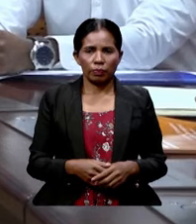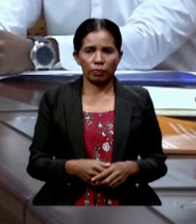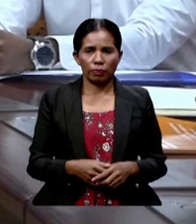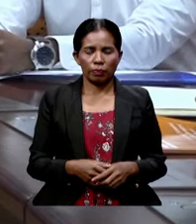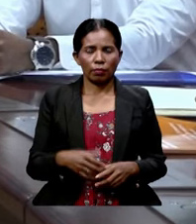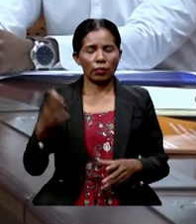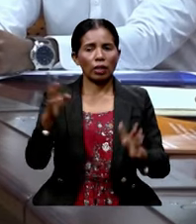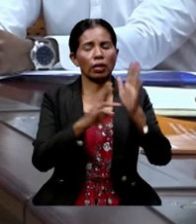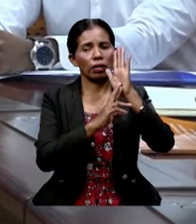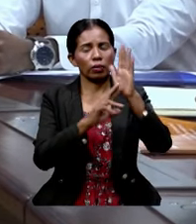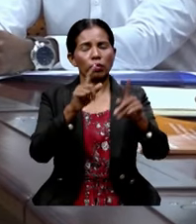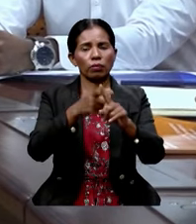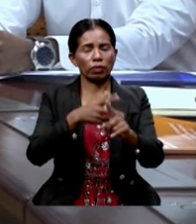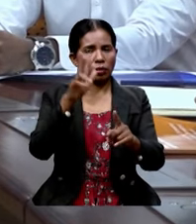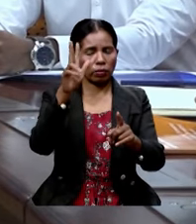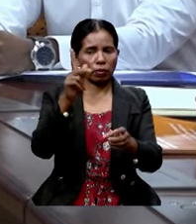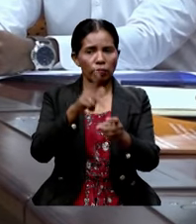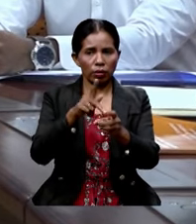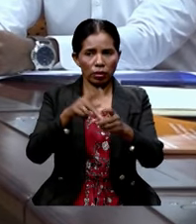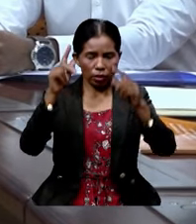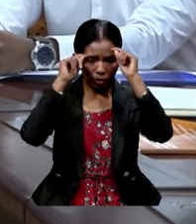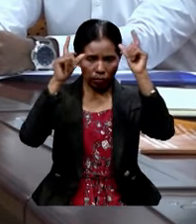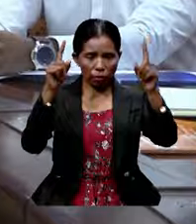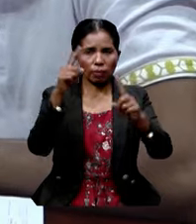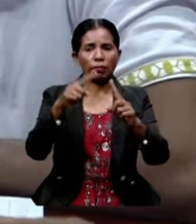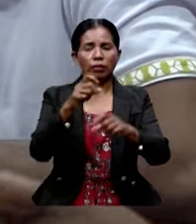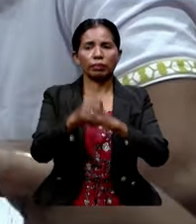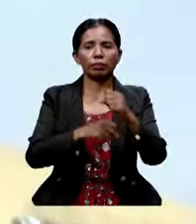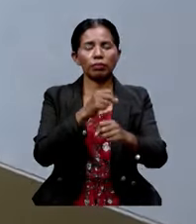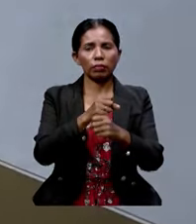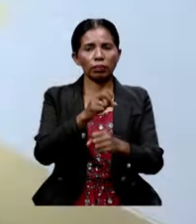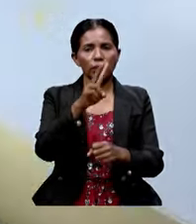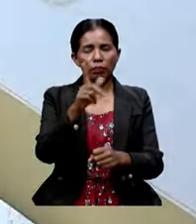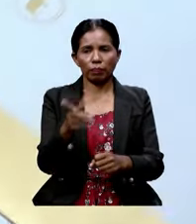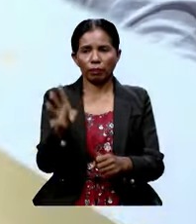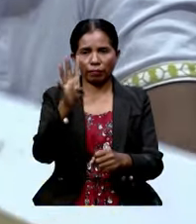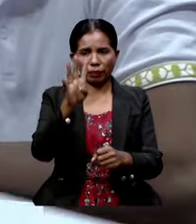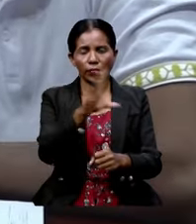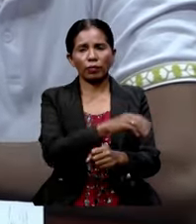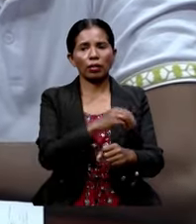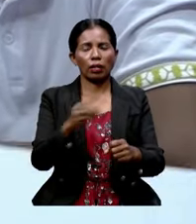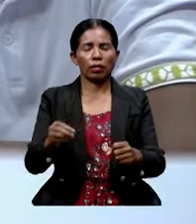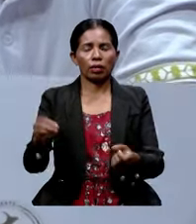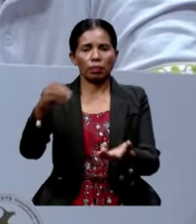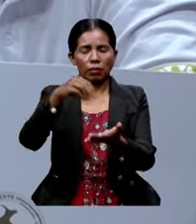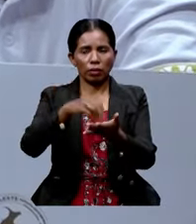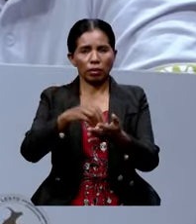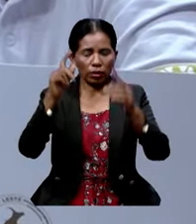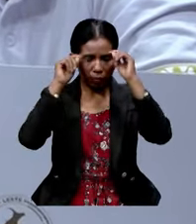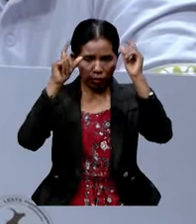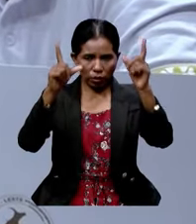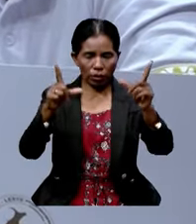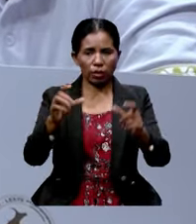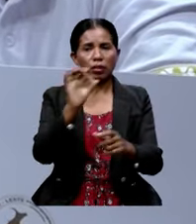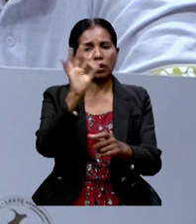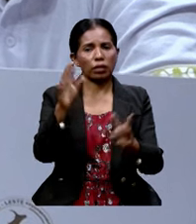Ia relatori trimestral Fundo Minerai Timor-Leste batinan rihun rua ruanulu resinhat nebe Banku Sentral Timor-Leste ia